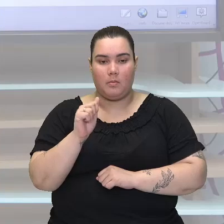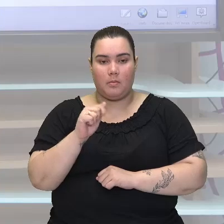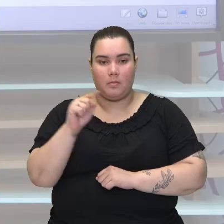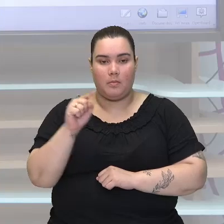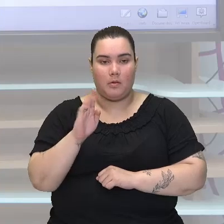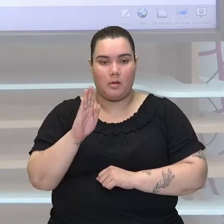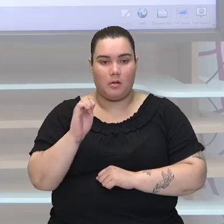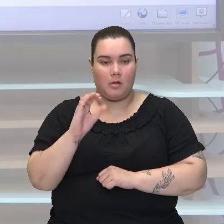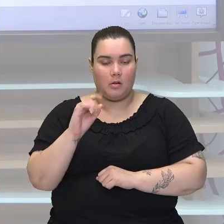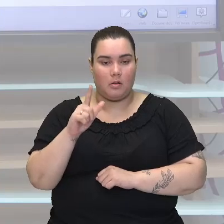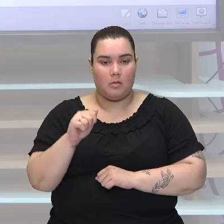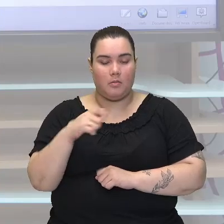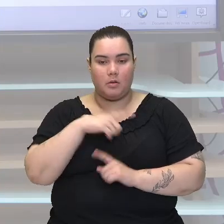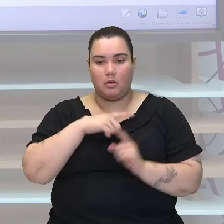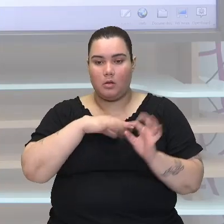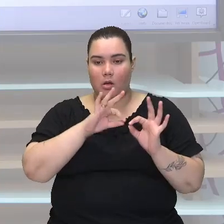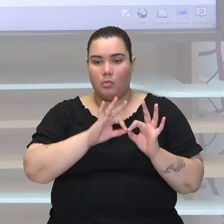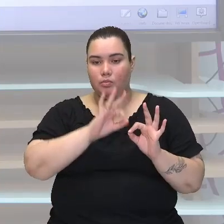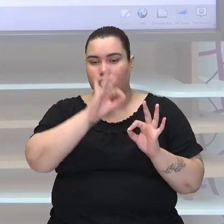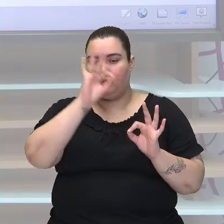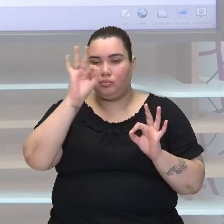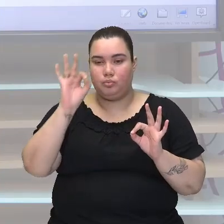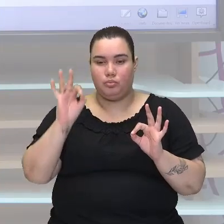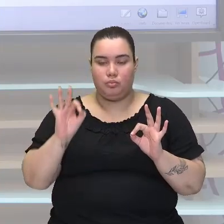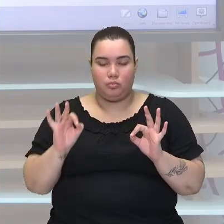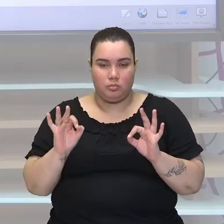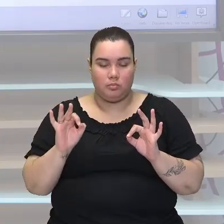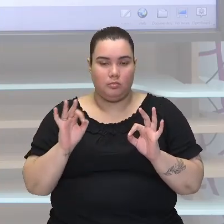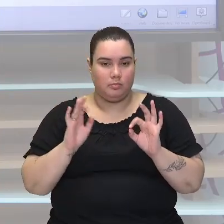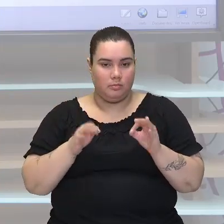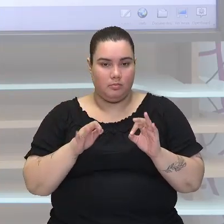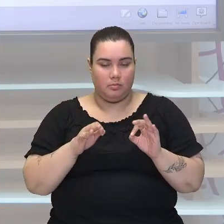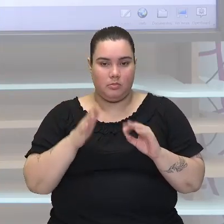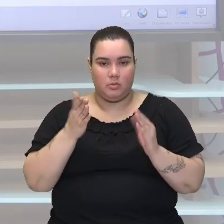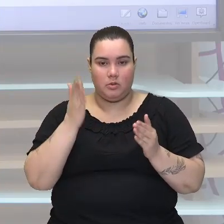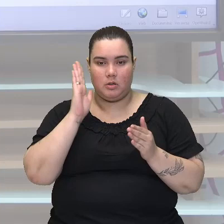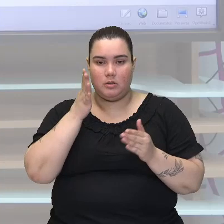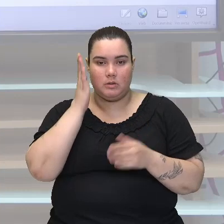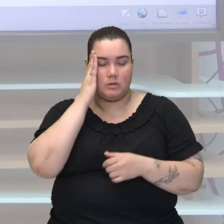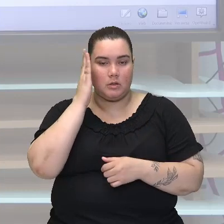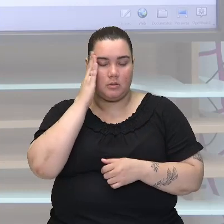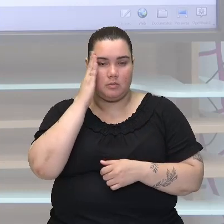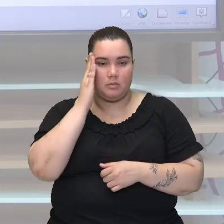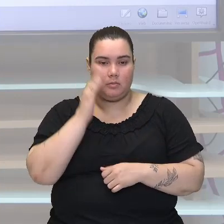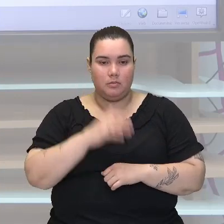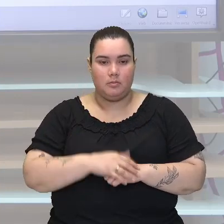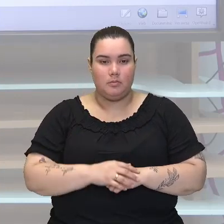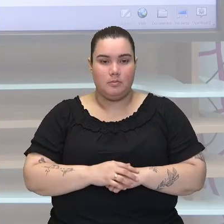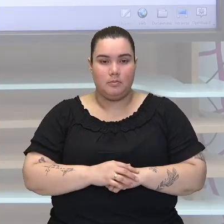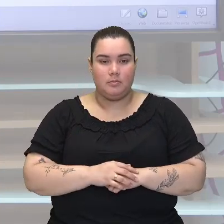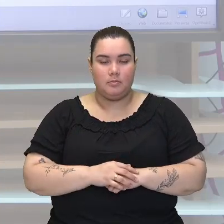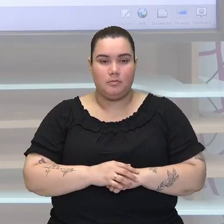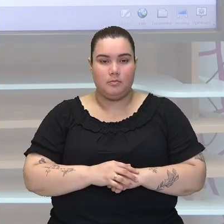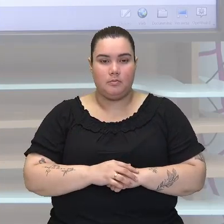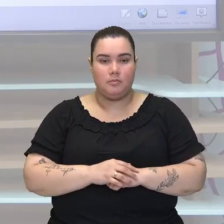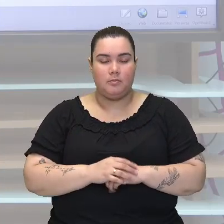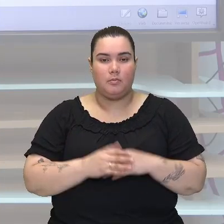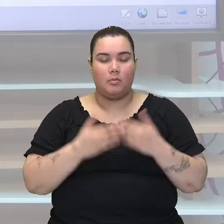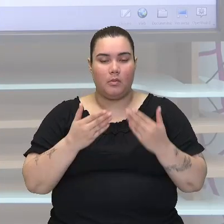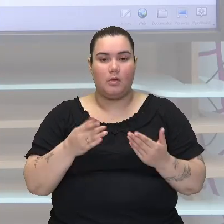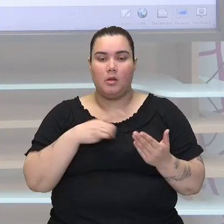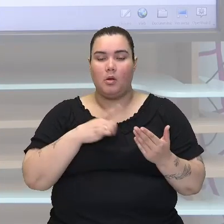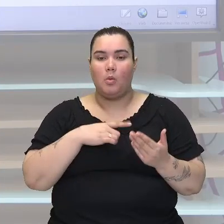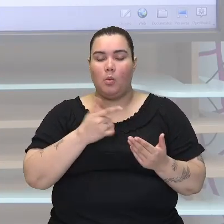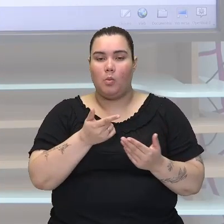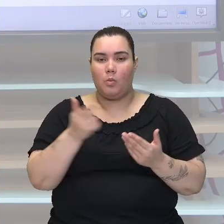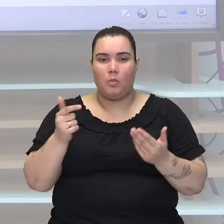concavidade voltada para baixo, tá? Só olhando aqui o valor negativo do coeficiente A, tá? Aí tem um outro aspecto